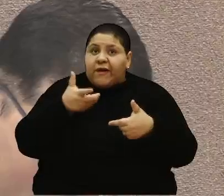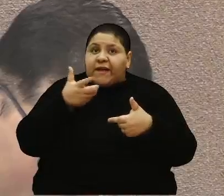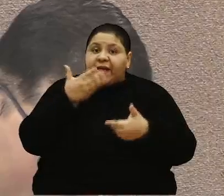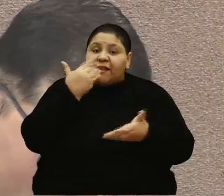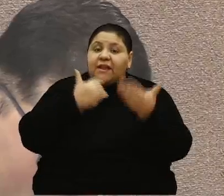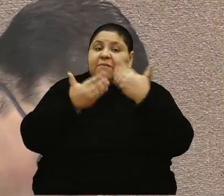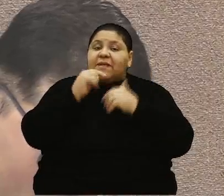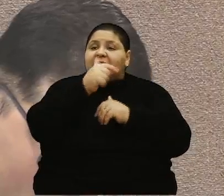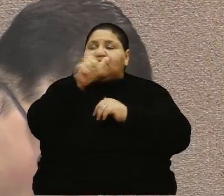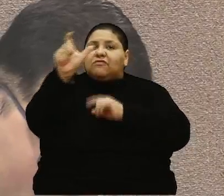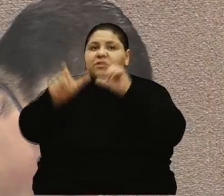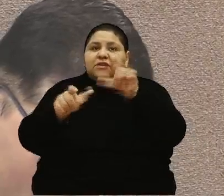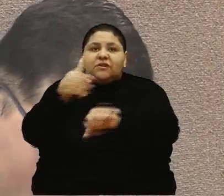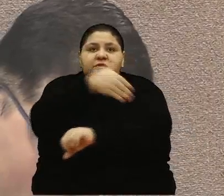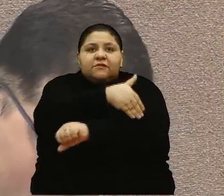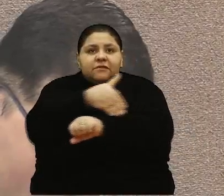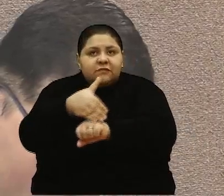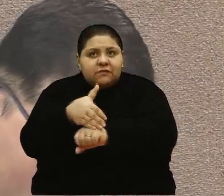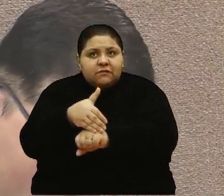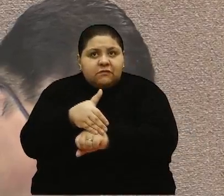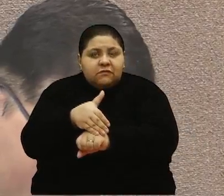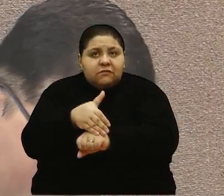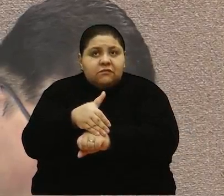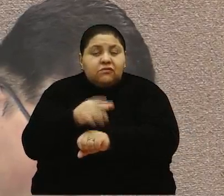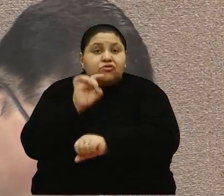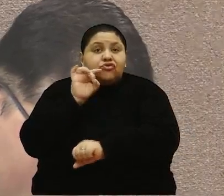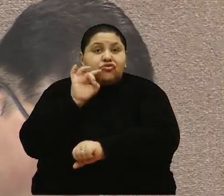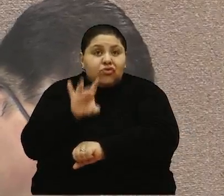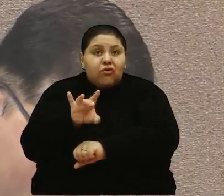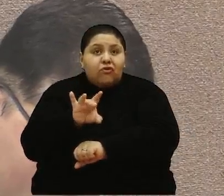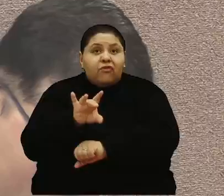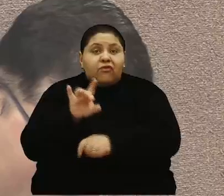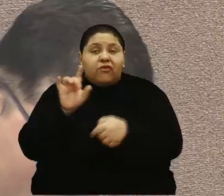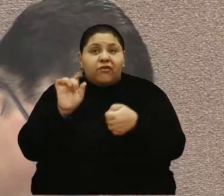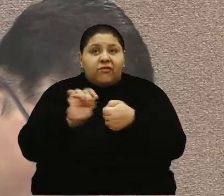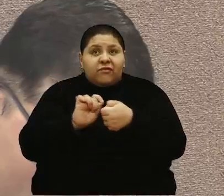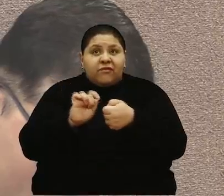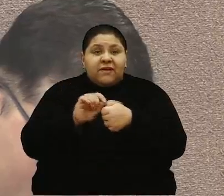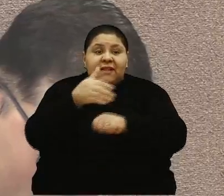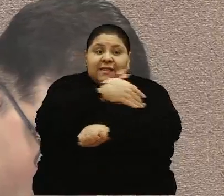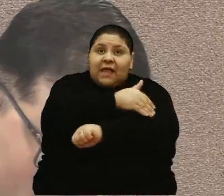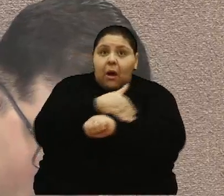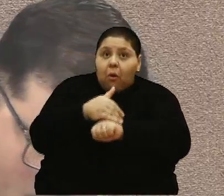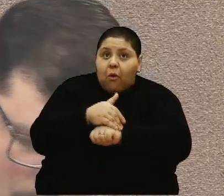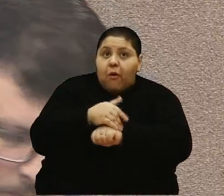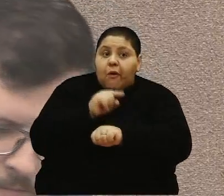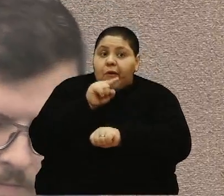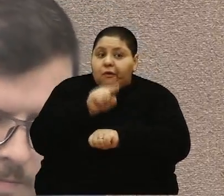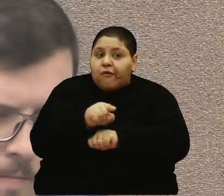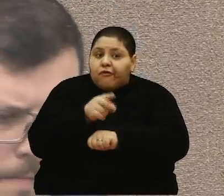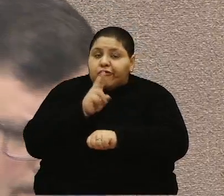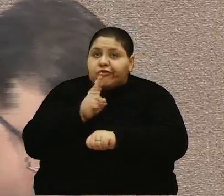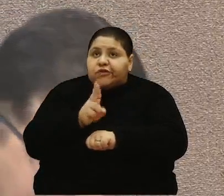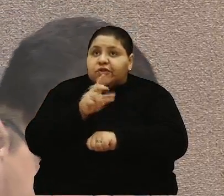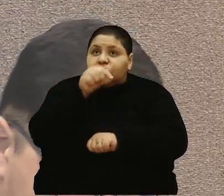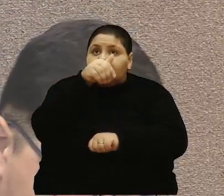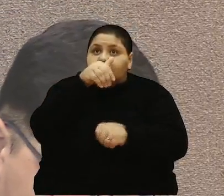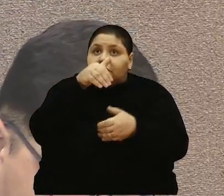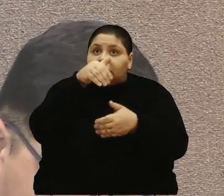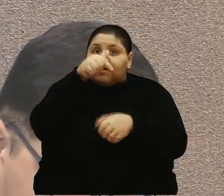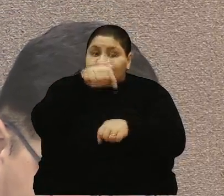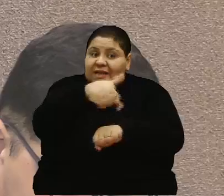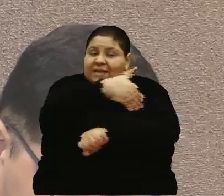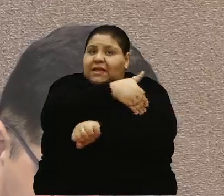as pessoas na rua. Só que quando você faz isso na rua, você mantém aquela pessoa